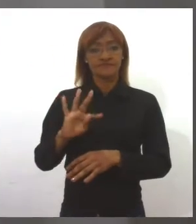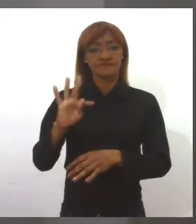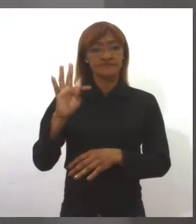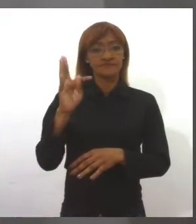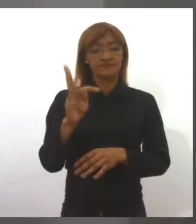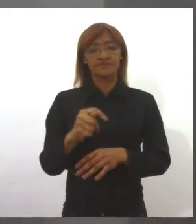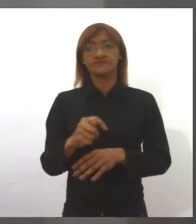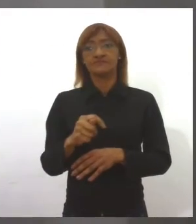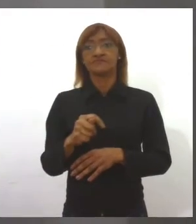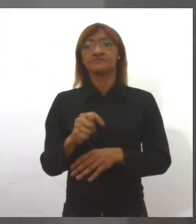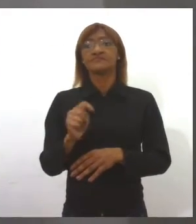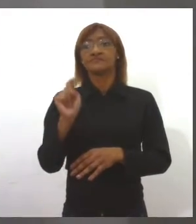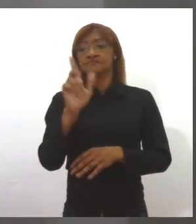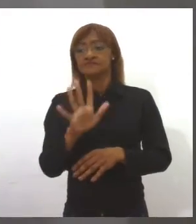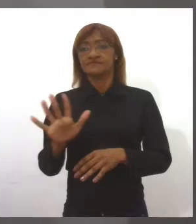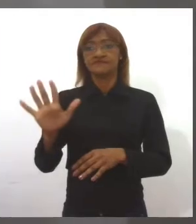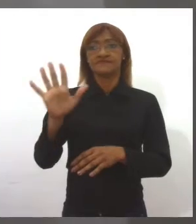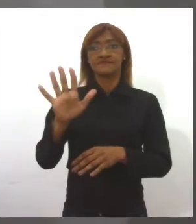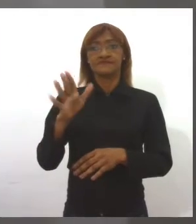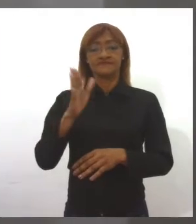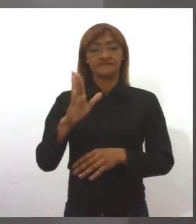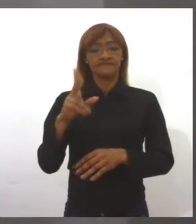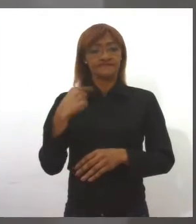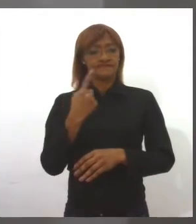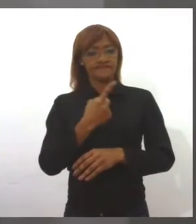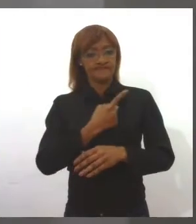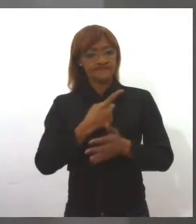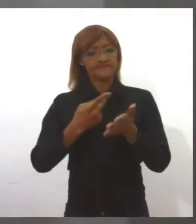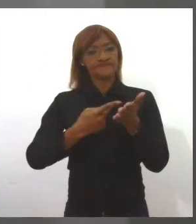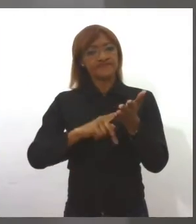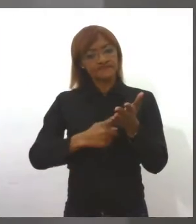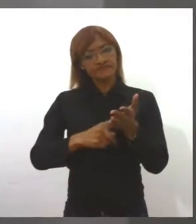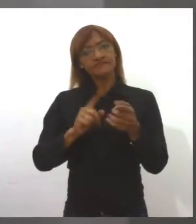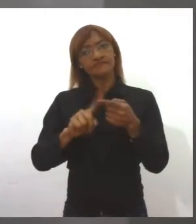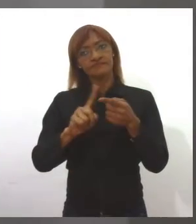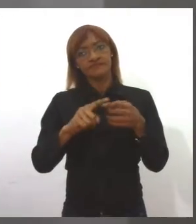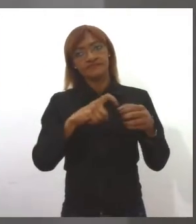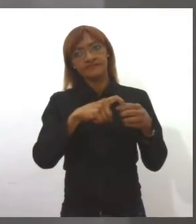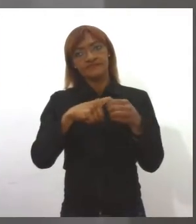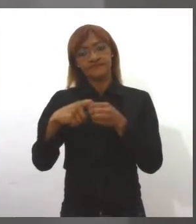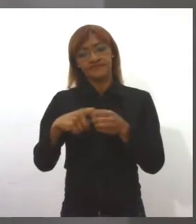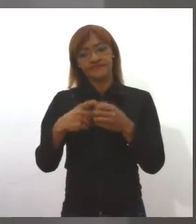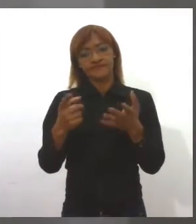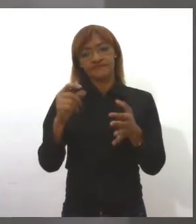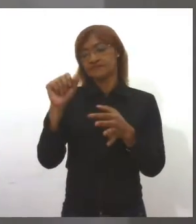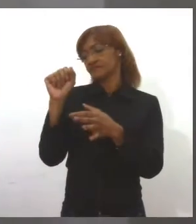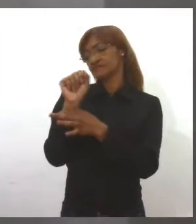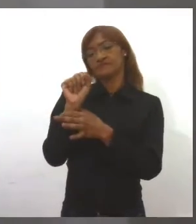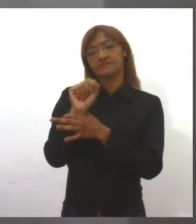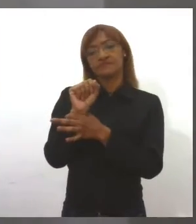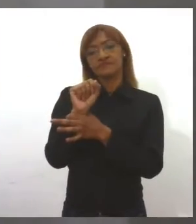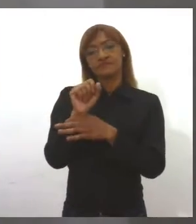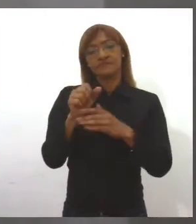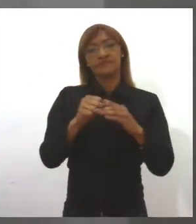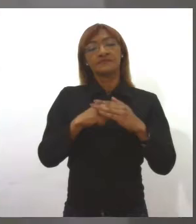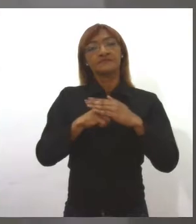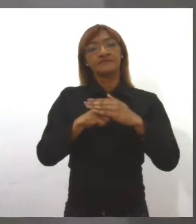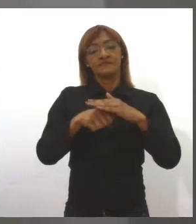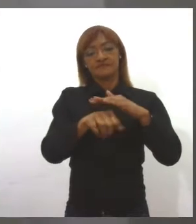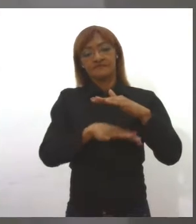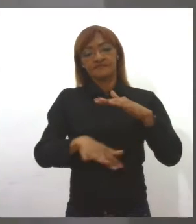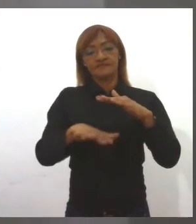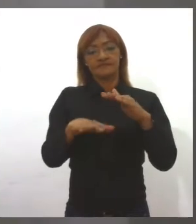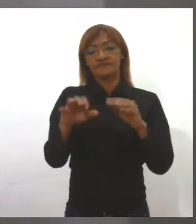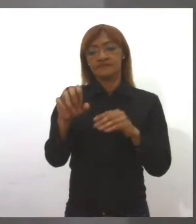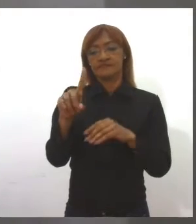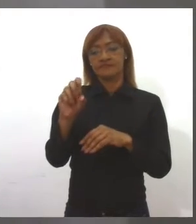a qual nossa categoria é filiada, o assessor de saneamento Edson Aparecido, também da